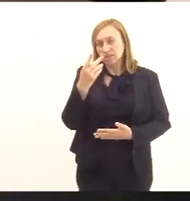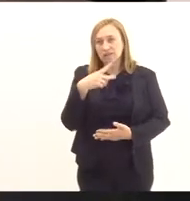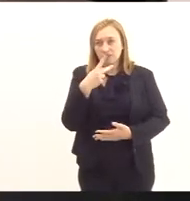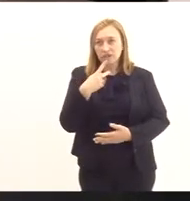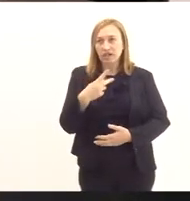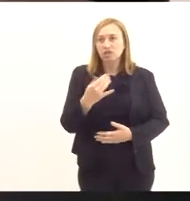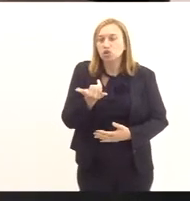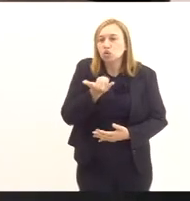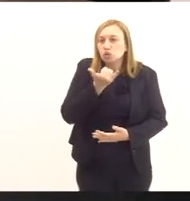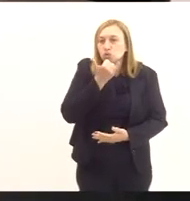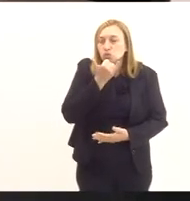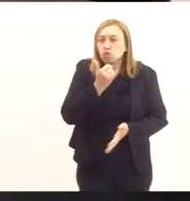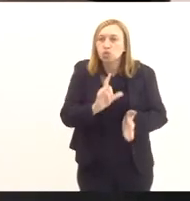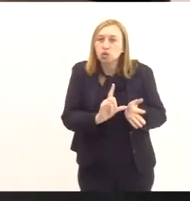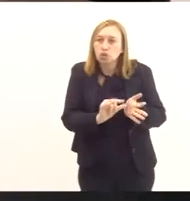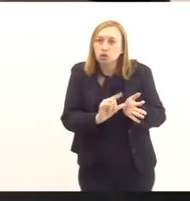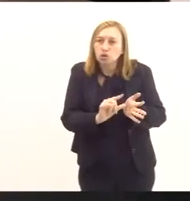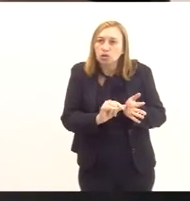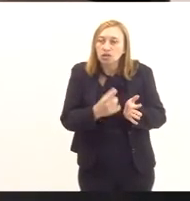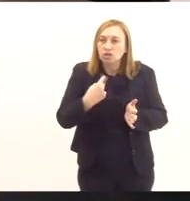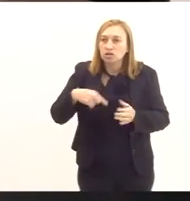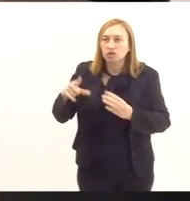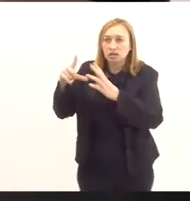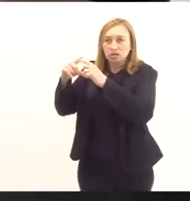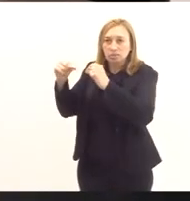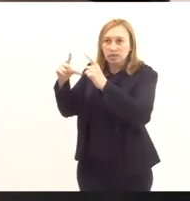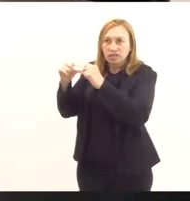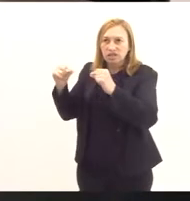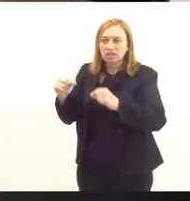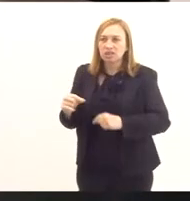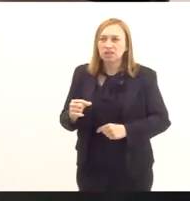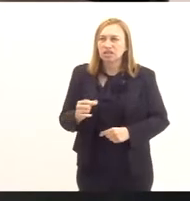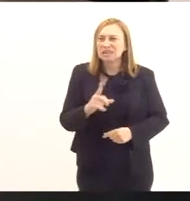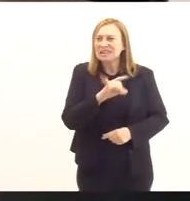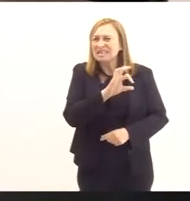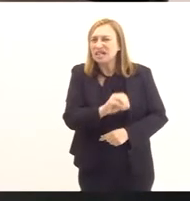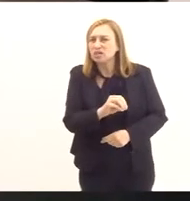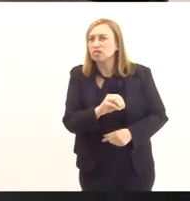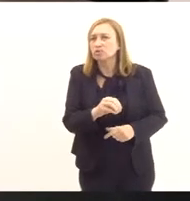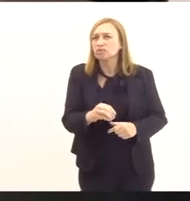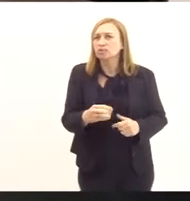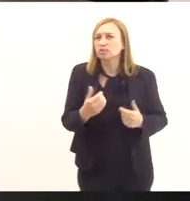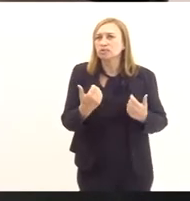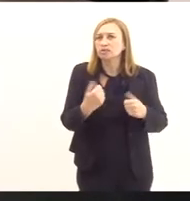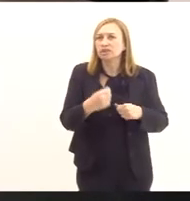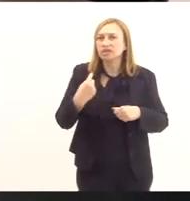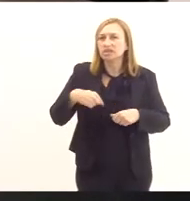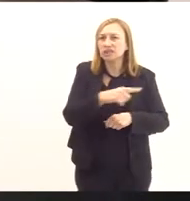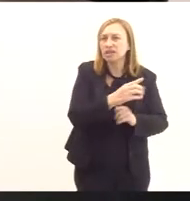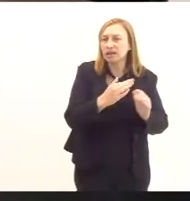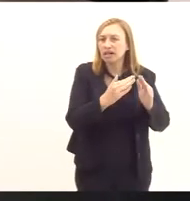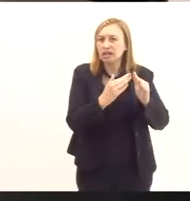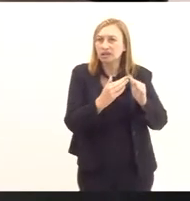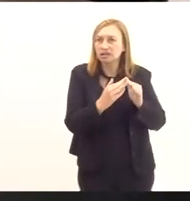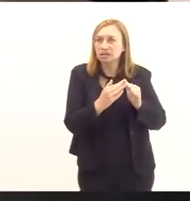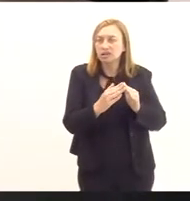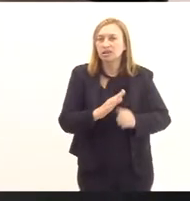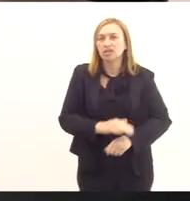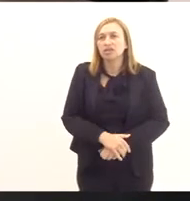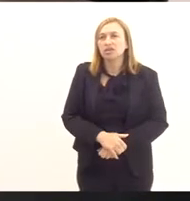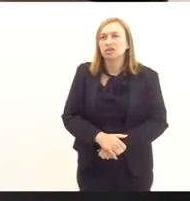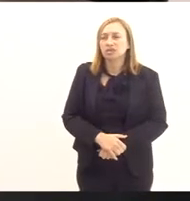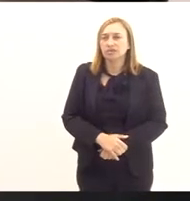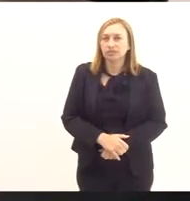Me desculpa pelo atraso mas eu cheguei de Brasília agora se eu tive que ir em casa e